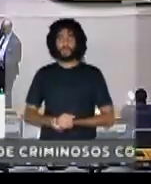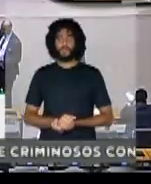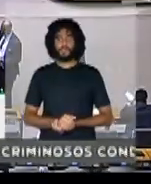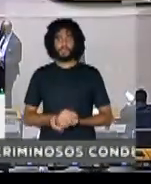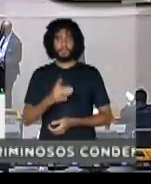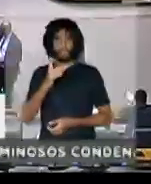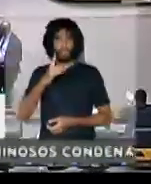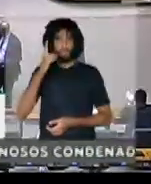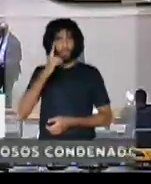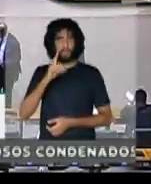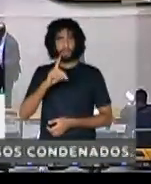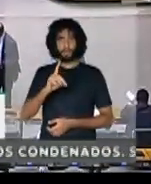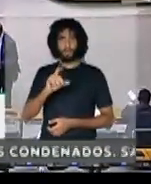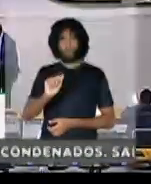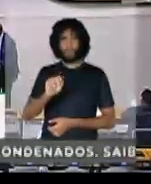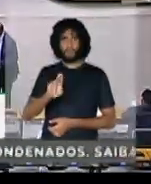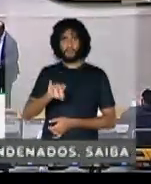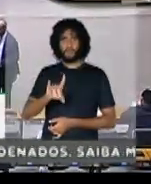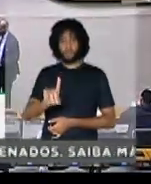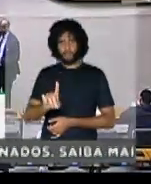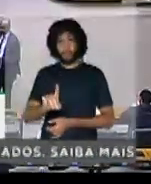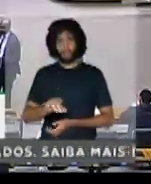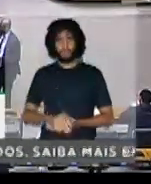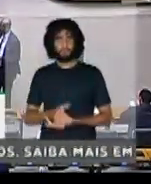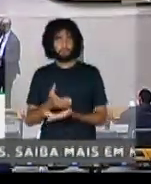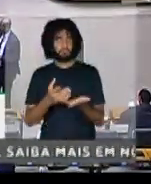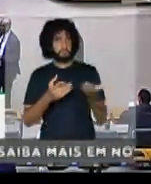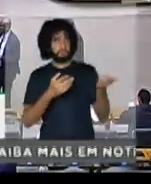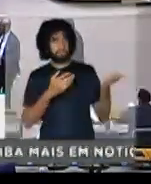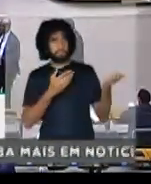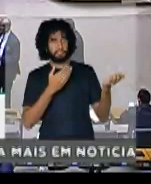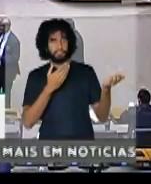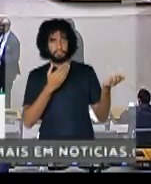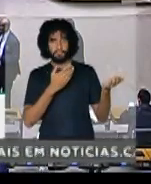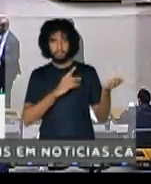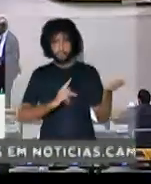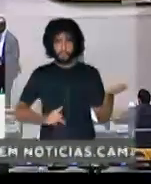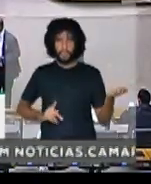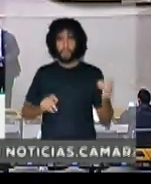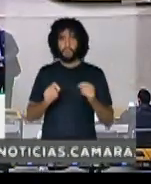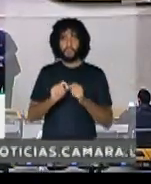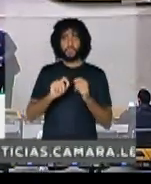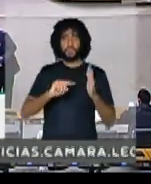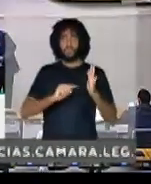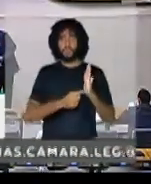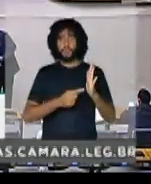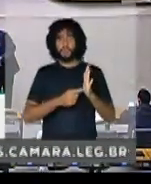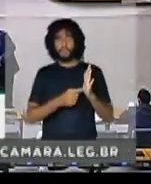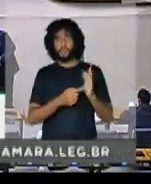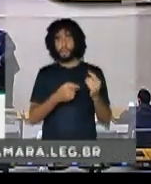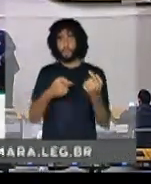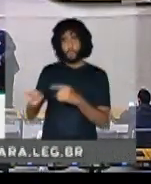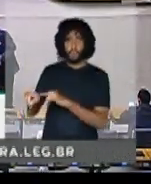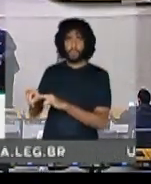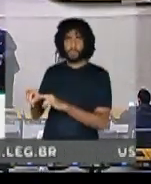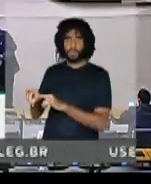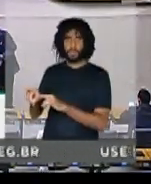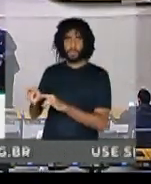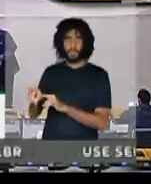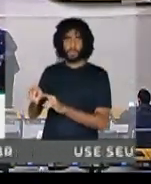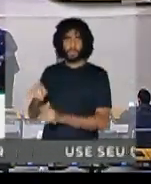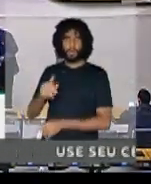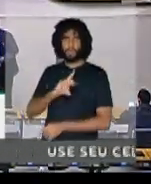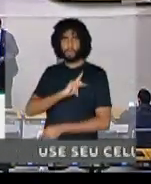Deputado David Miranda. Senhora presidenta, eu venho aqui para fazer uma denúncia contra o presidente